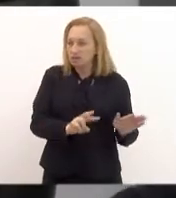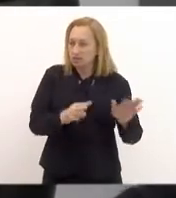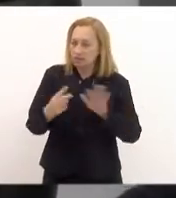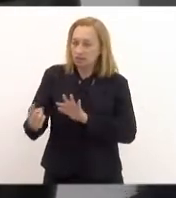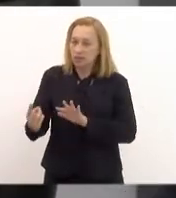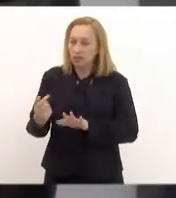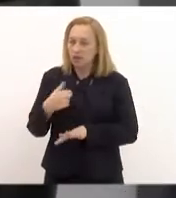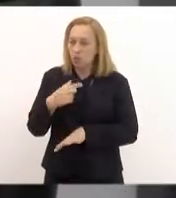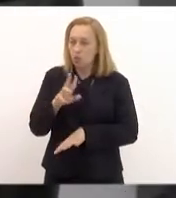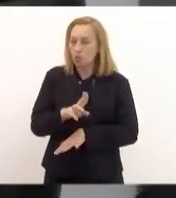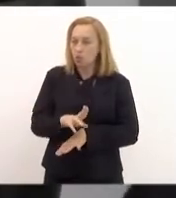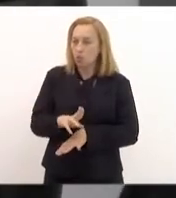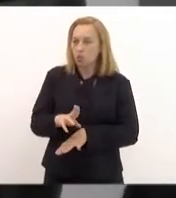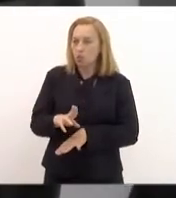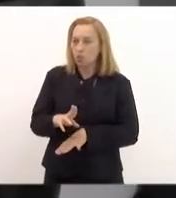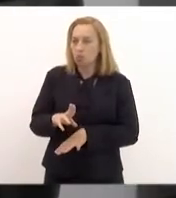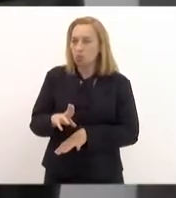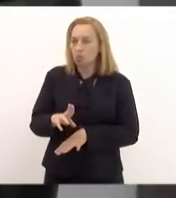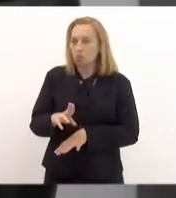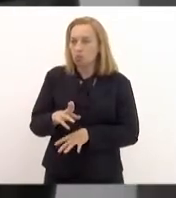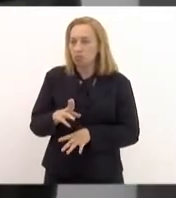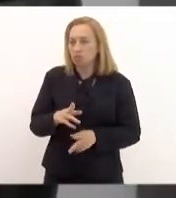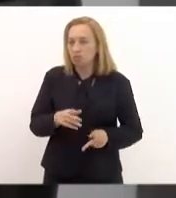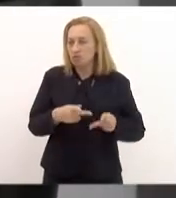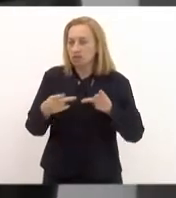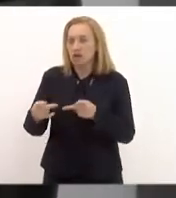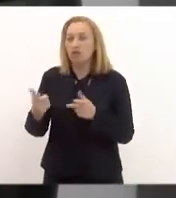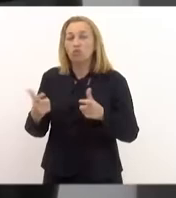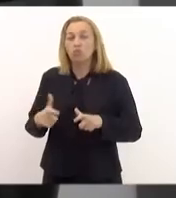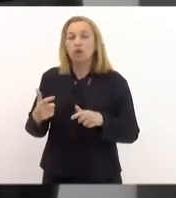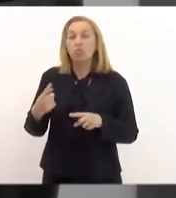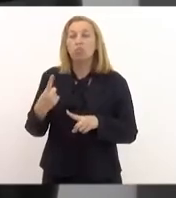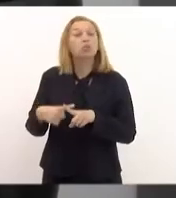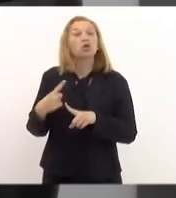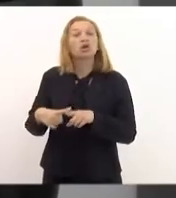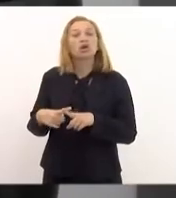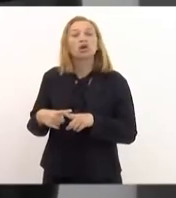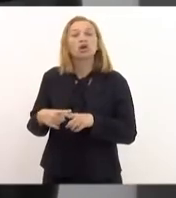Arco Metropolitano. E deixei de usar por quê? Por medo.